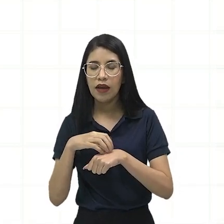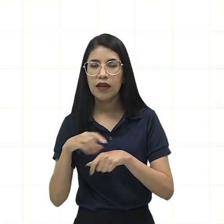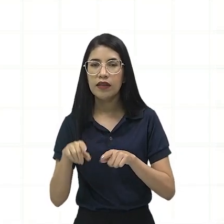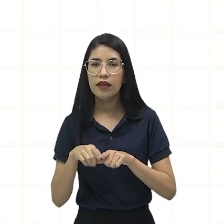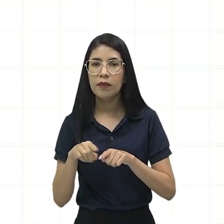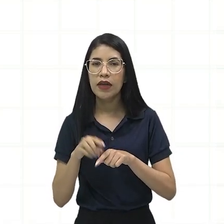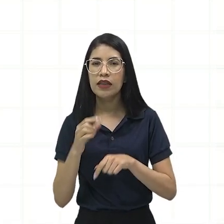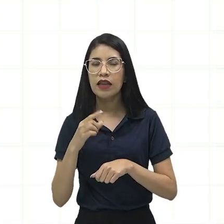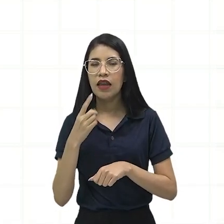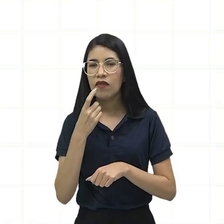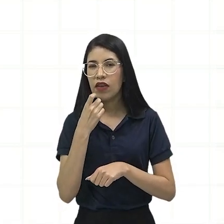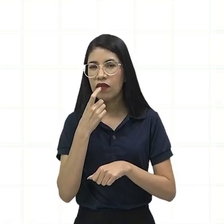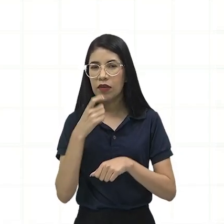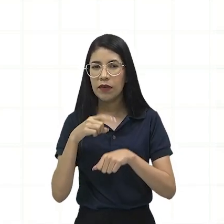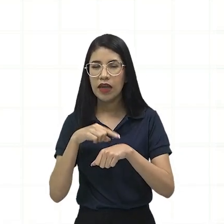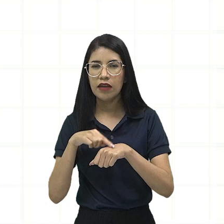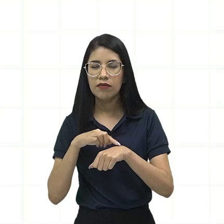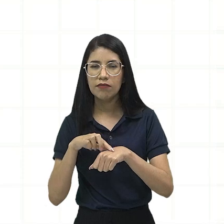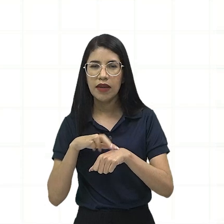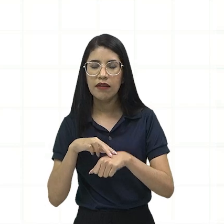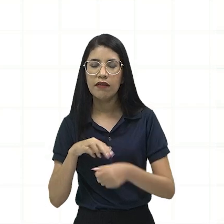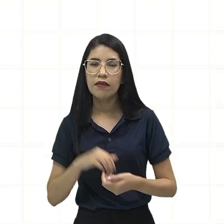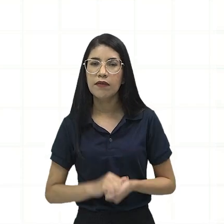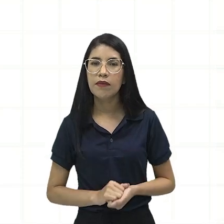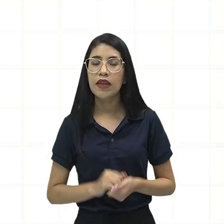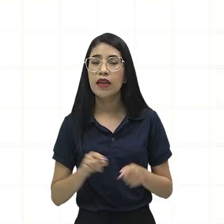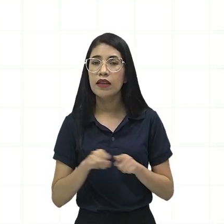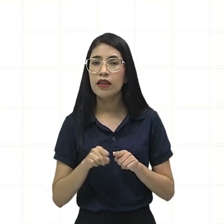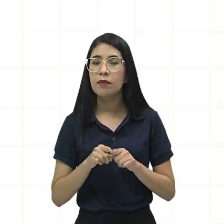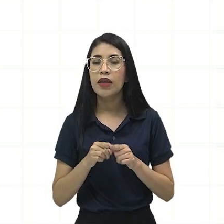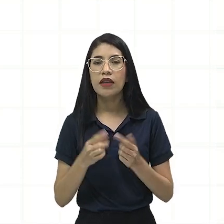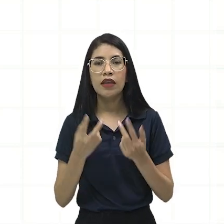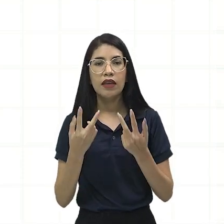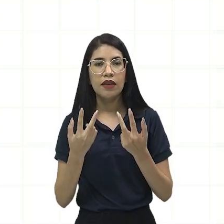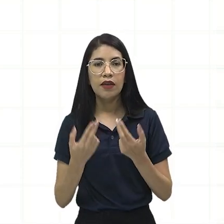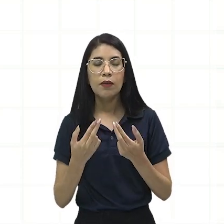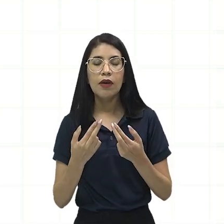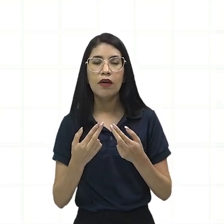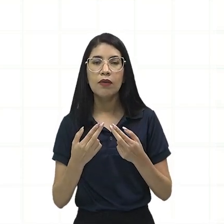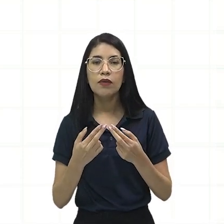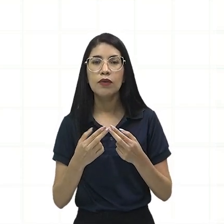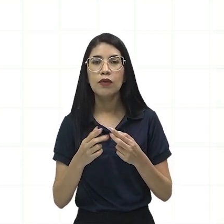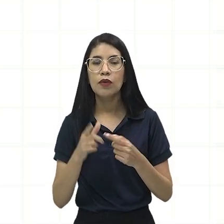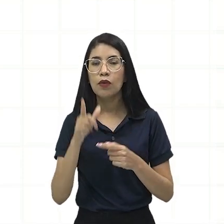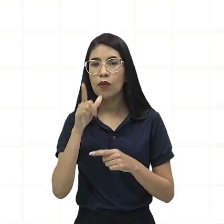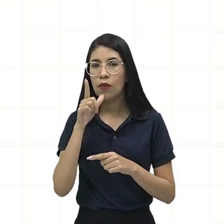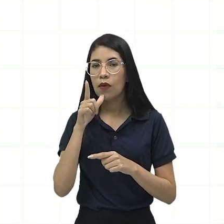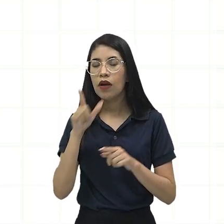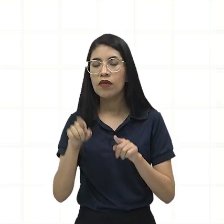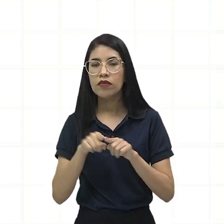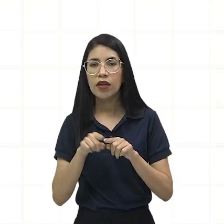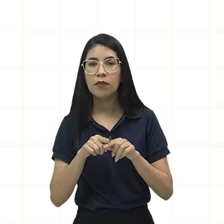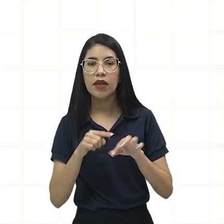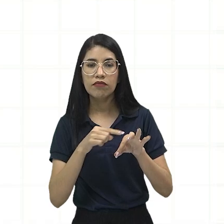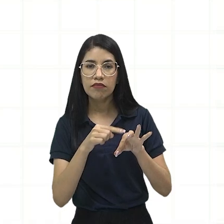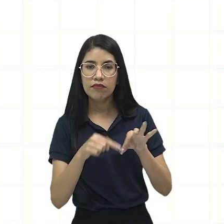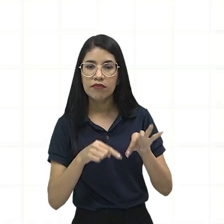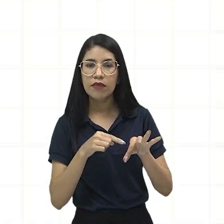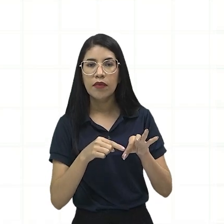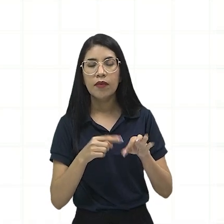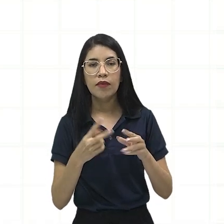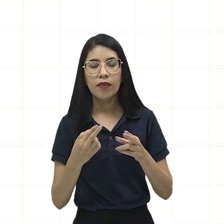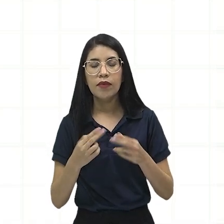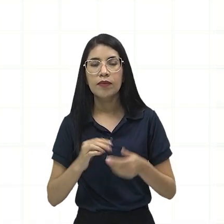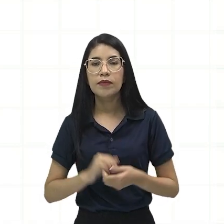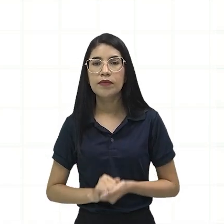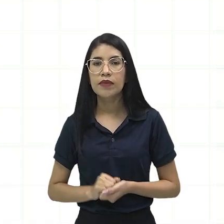com aspecto avermelhado. Esse mesmo aspecto fica também na cabeça do órgão genital masculino.